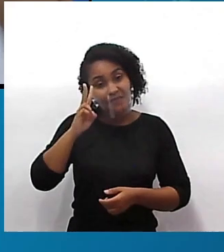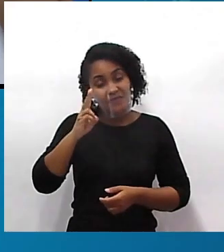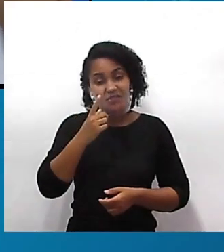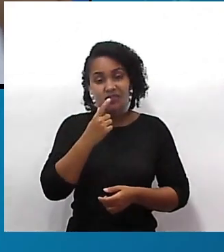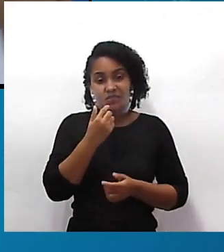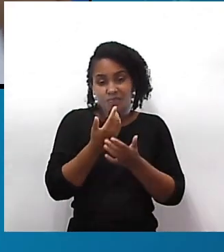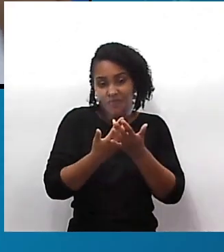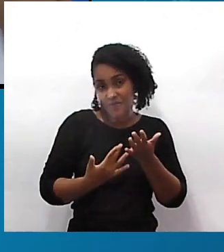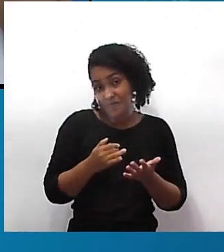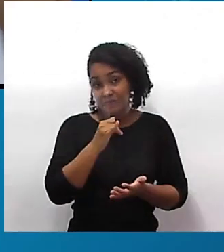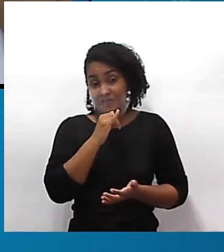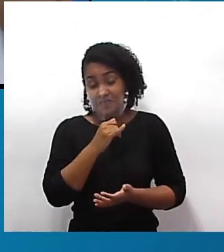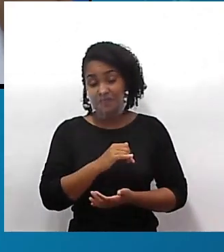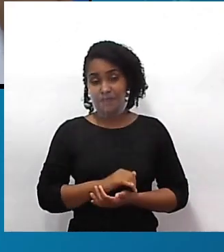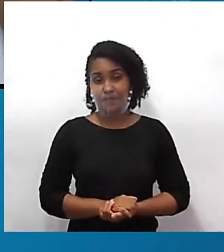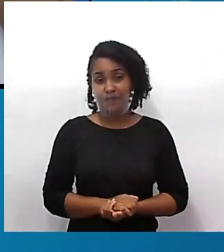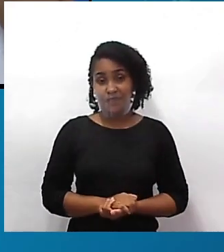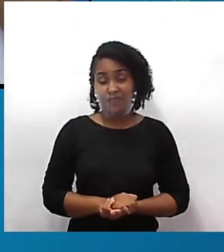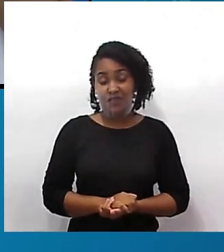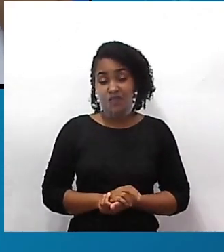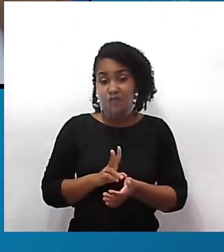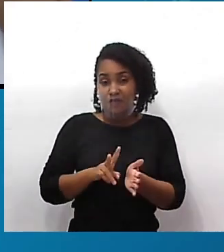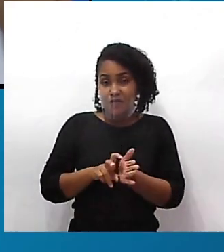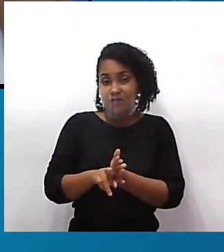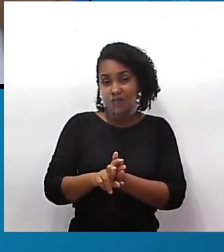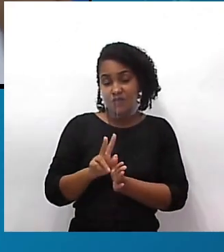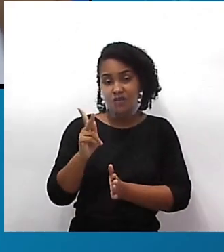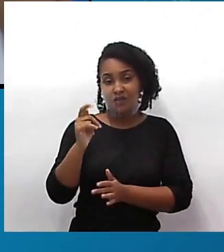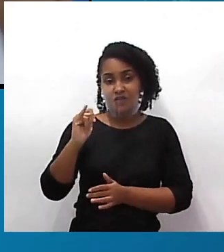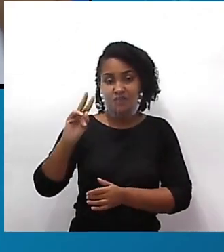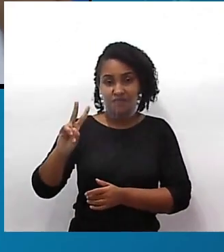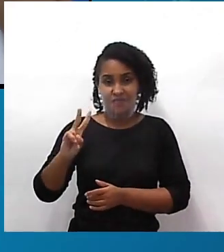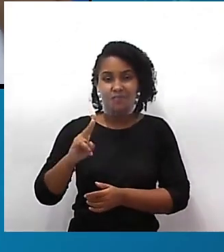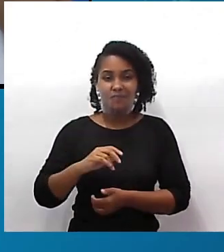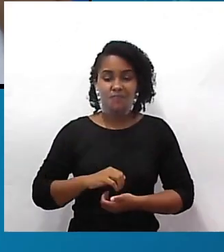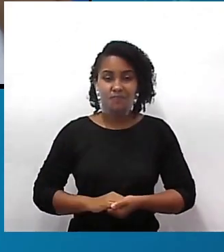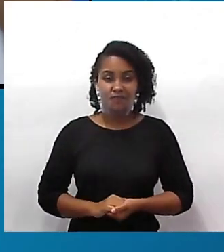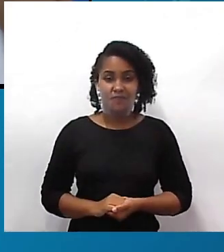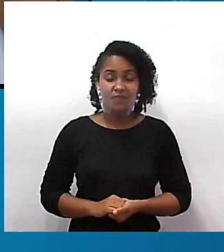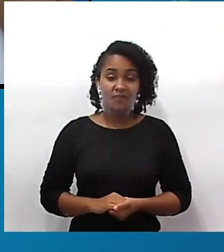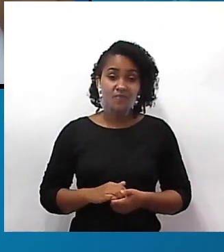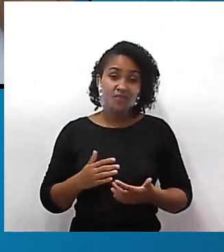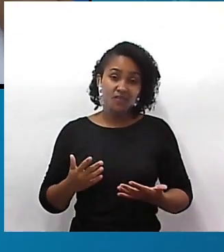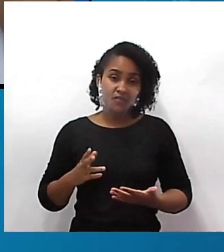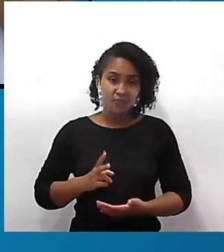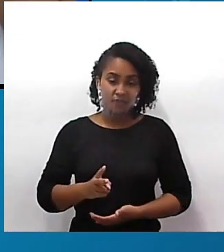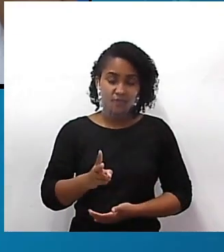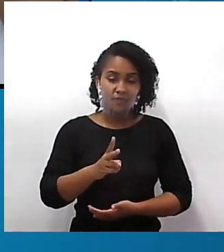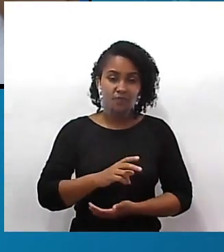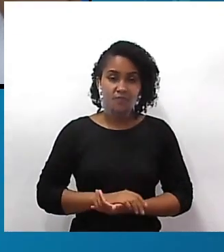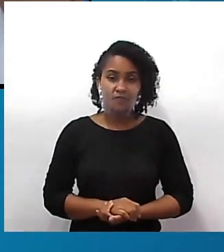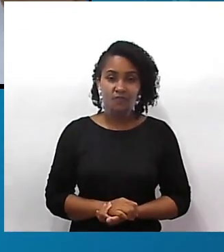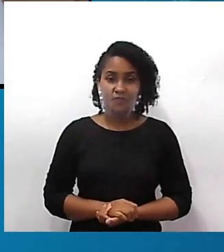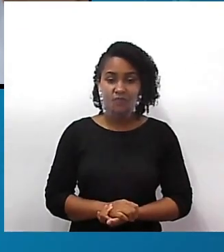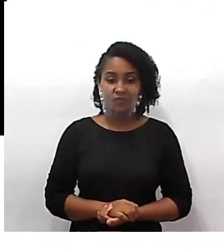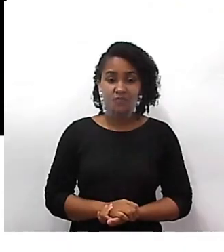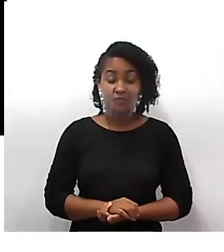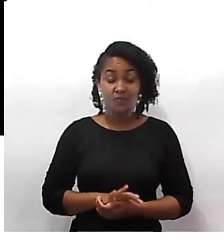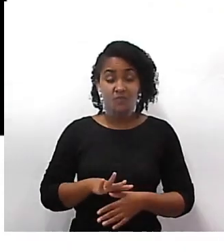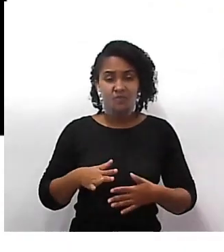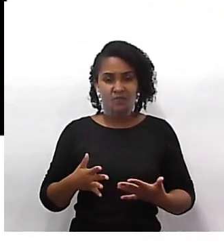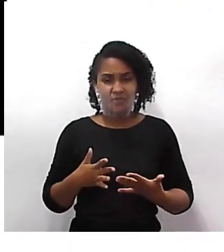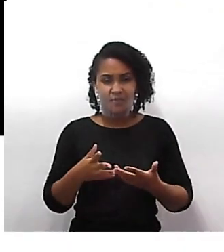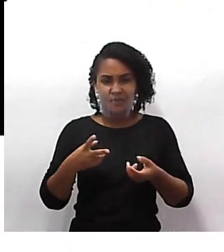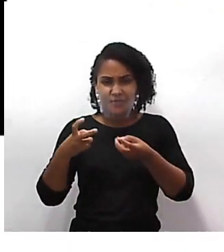nós temos, por exemplo, o vírus do HIV. Tá? Bem, seguindo. Esses